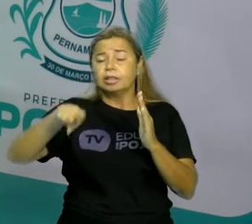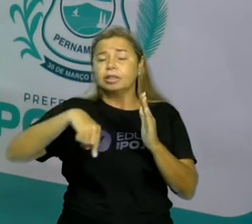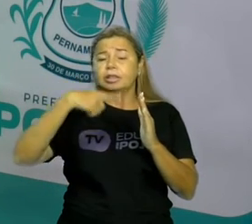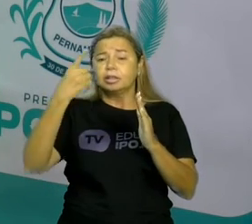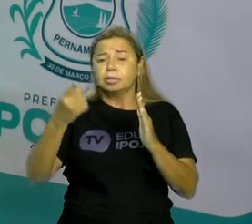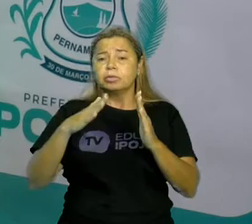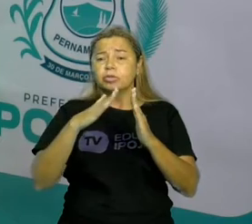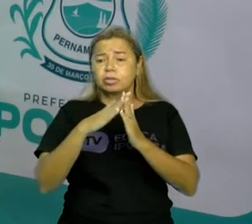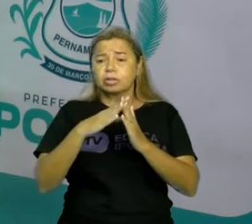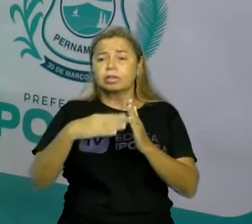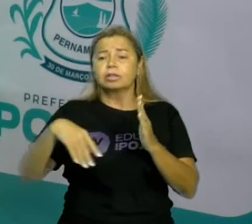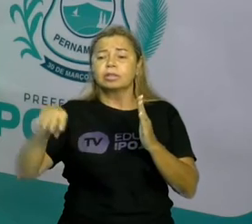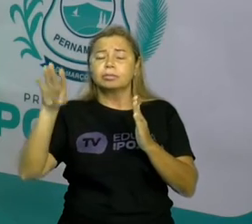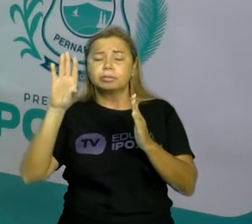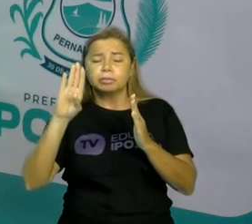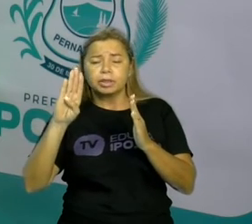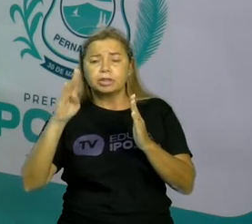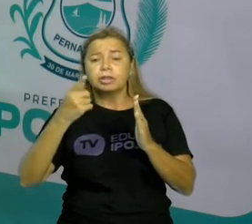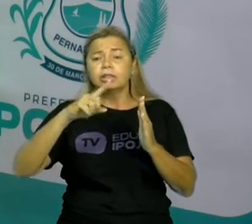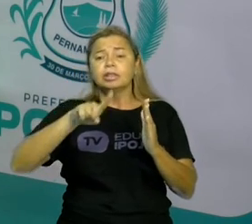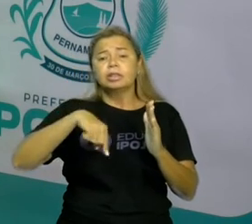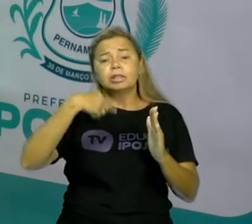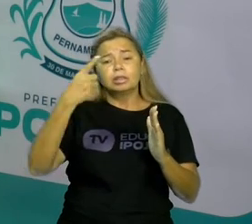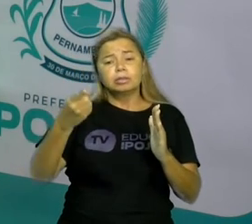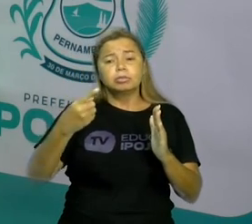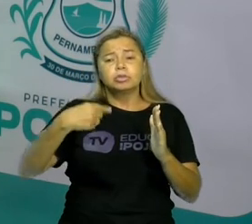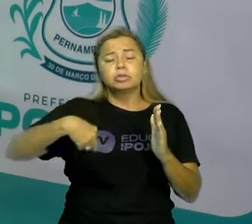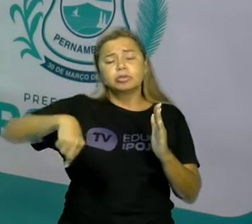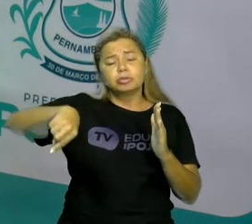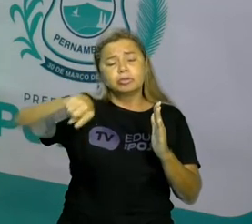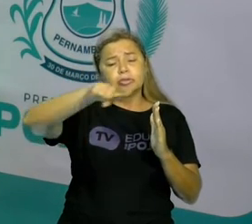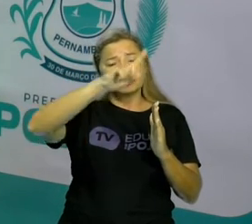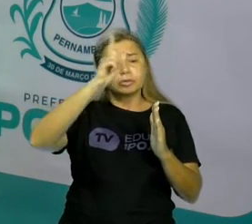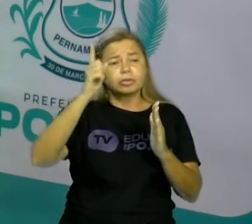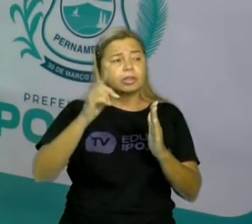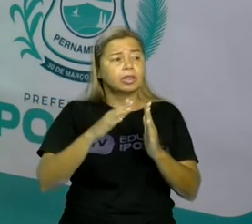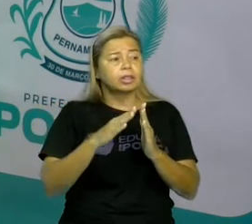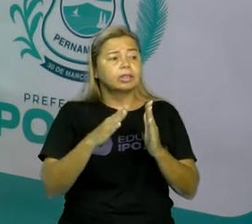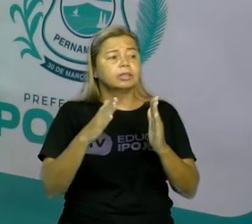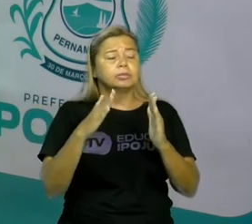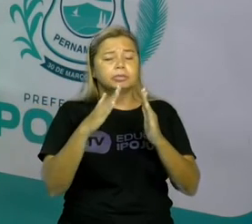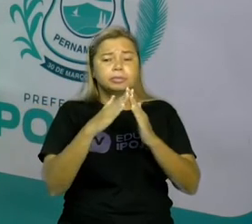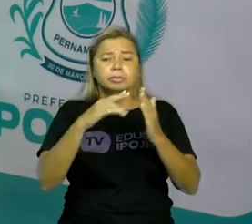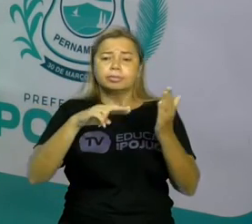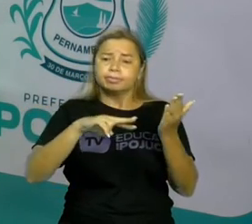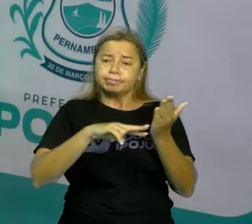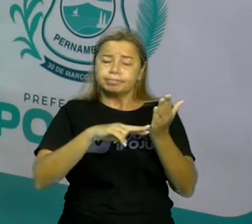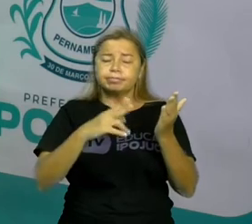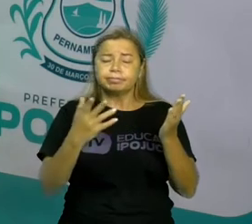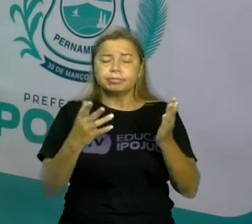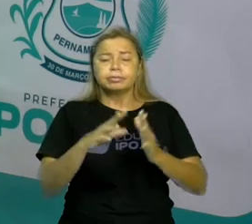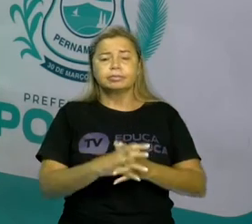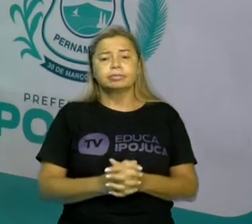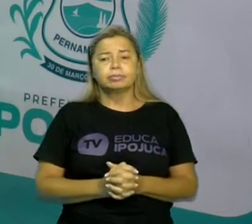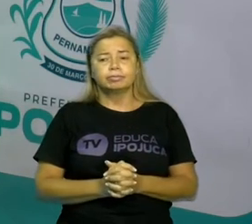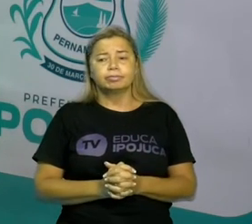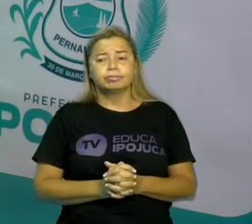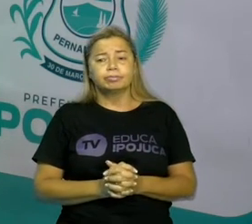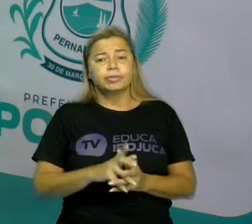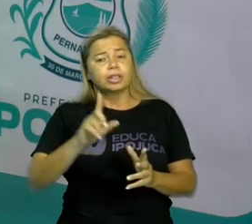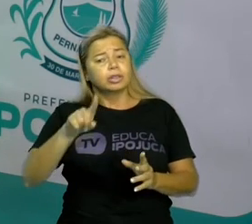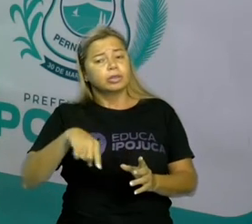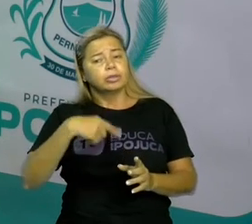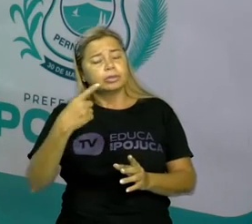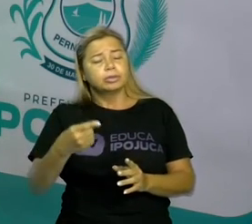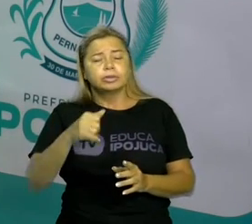fazer a entrega da Pizza na casa b e seguir em uma reta linha reta até a Pizzaria é